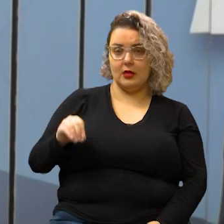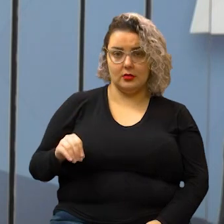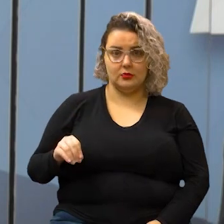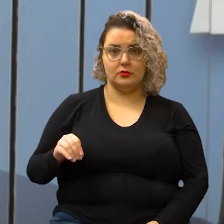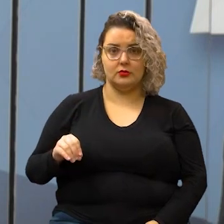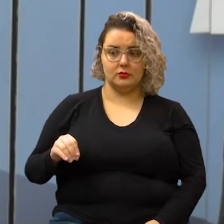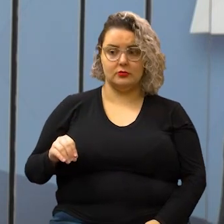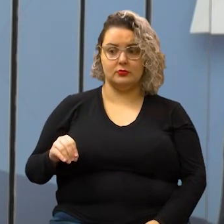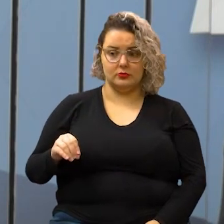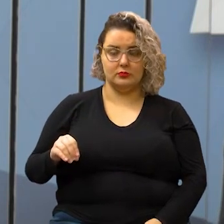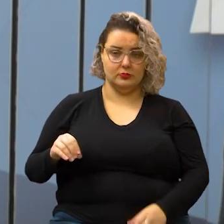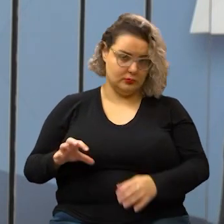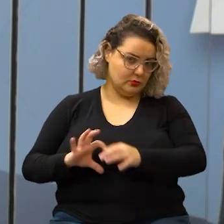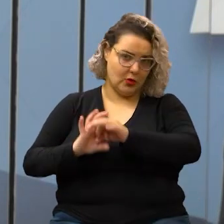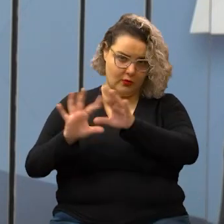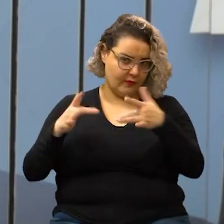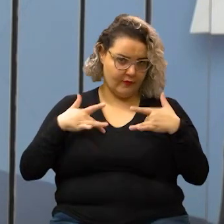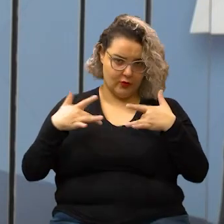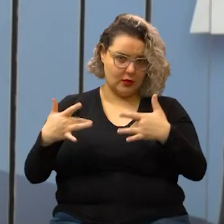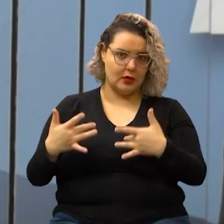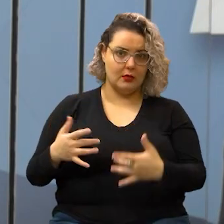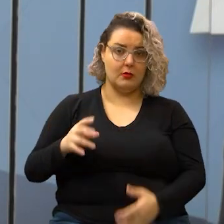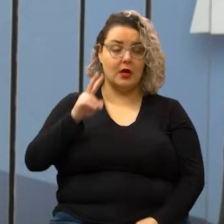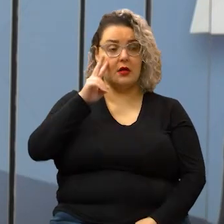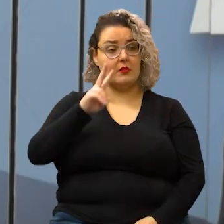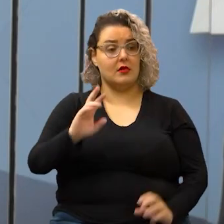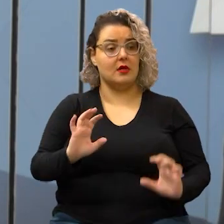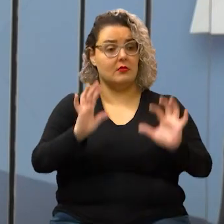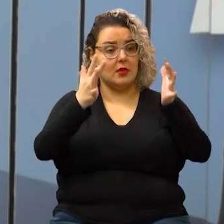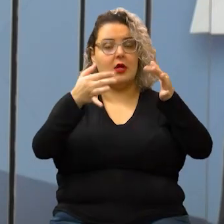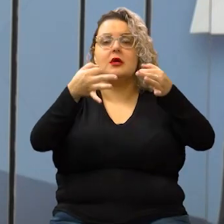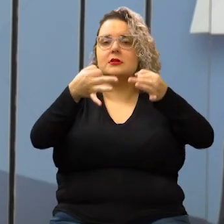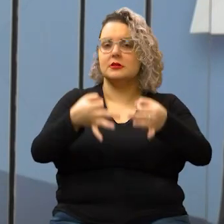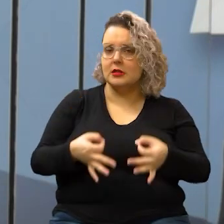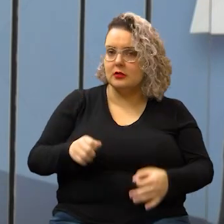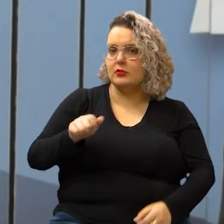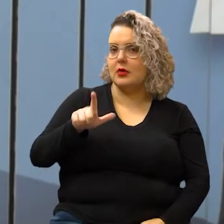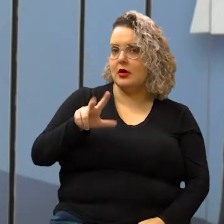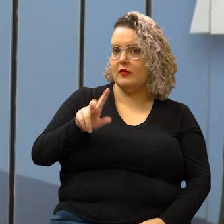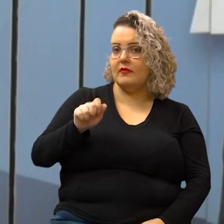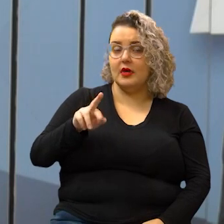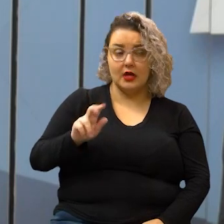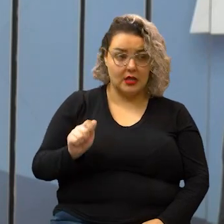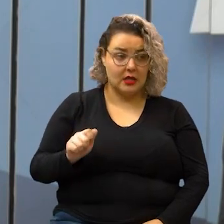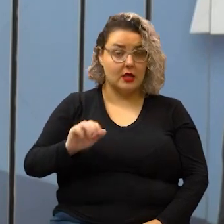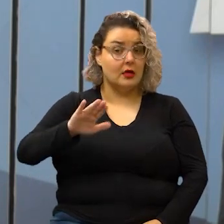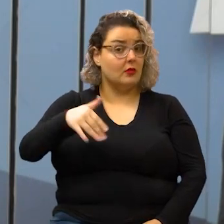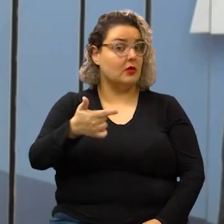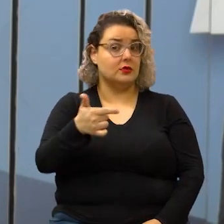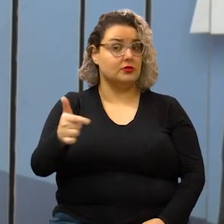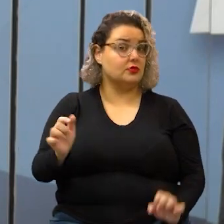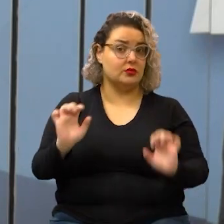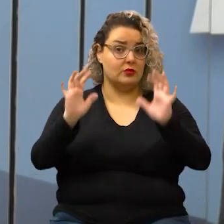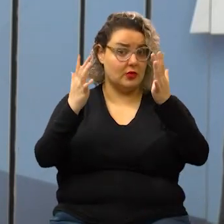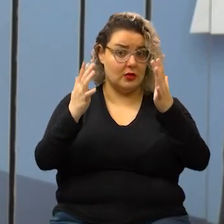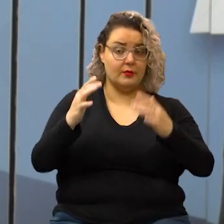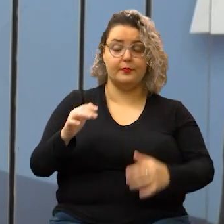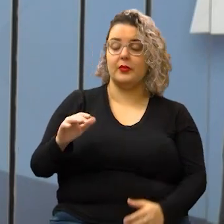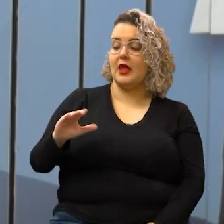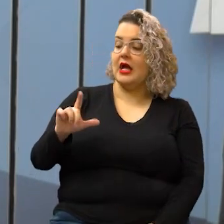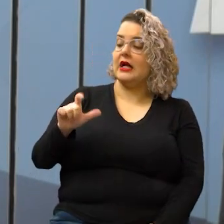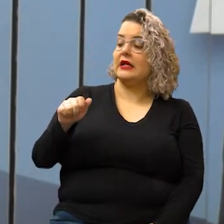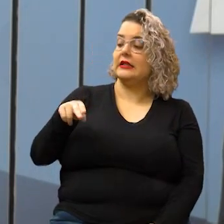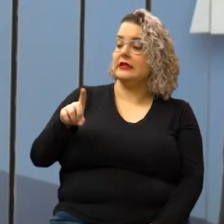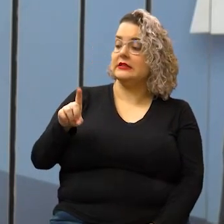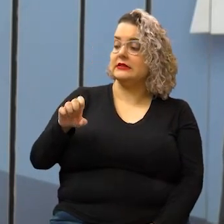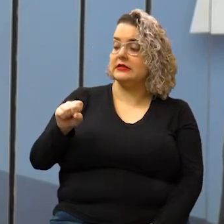verificar se a festa está acontecendo nos conformes do alvará, e quando não tem um alvará, é uma festa clandestina,